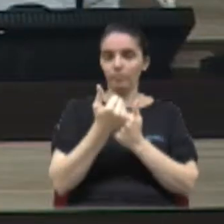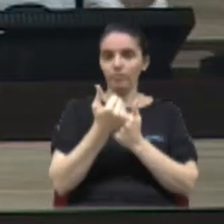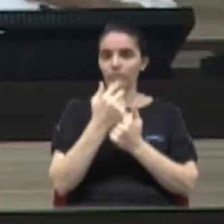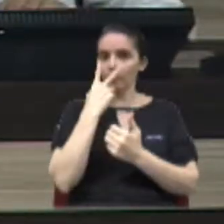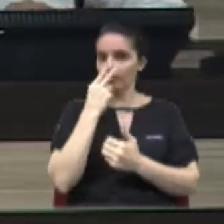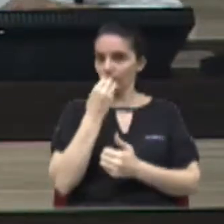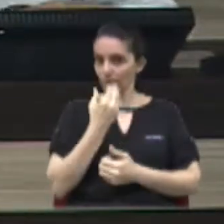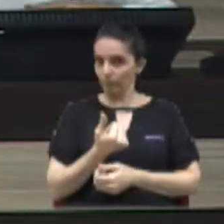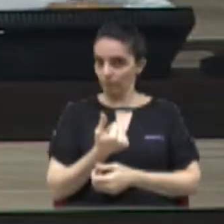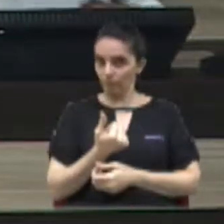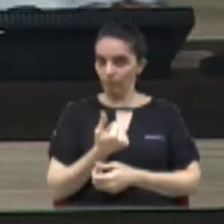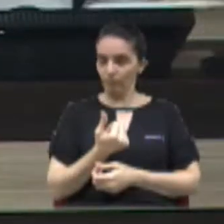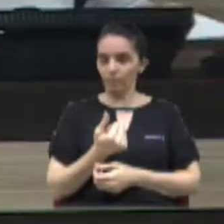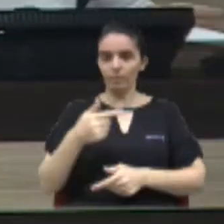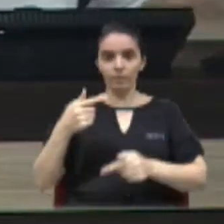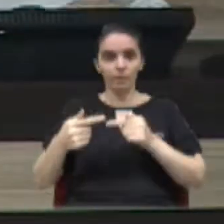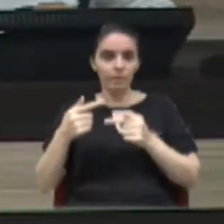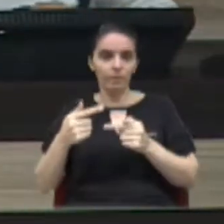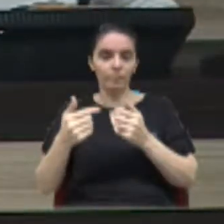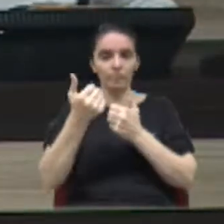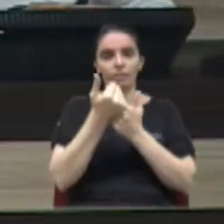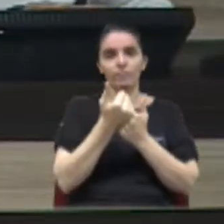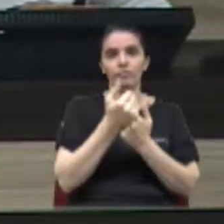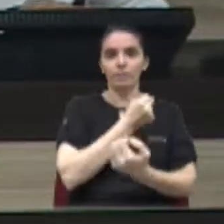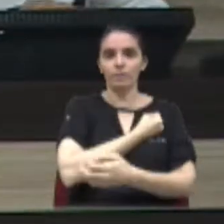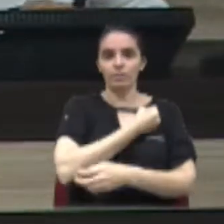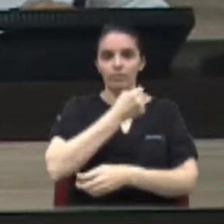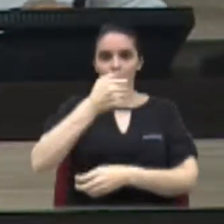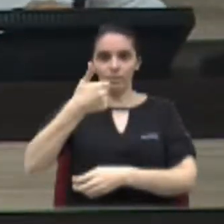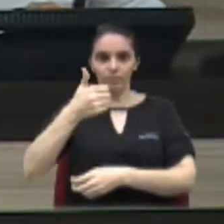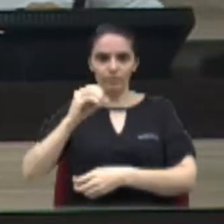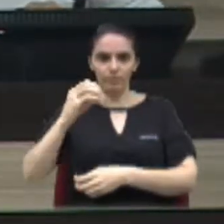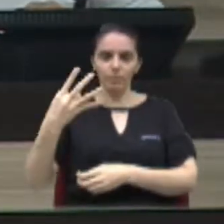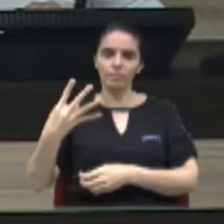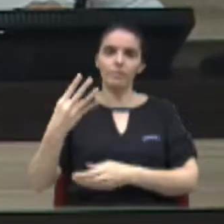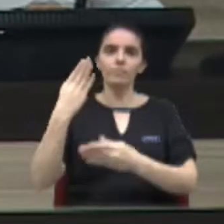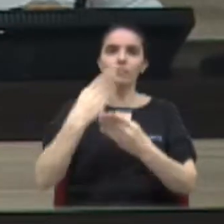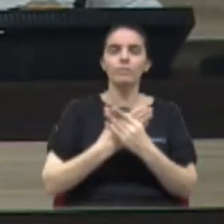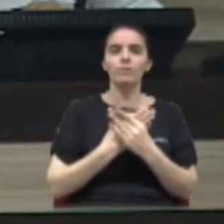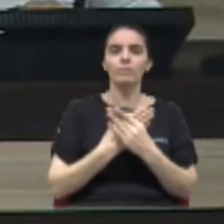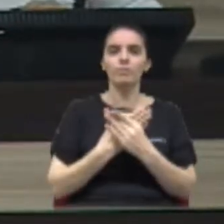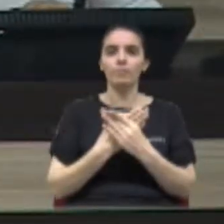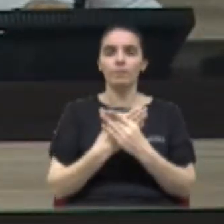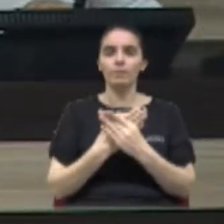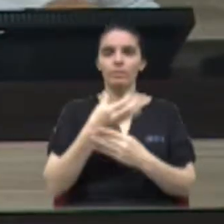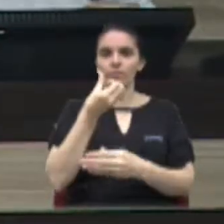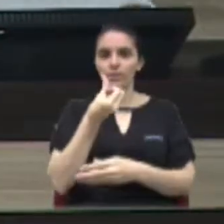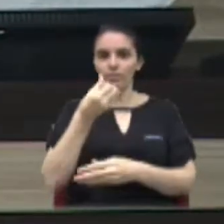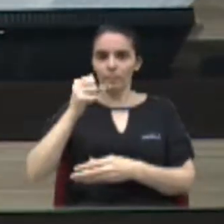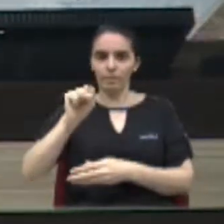parecer é favorável. Está em discussão o substitutivo número 104, protocolado sobre o número